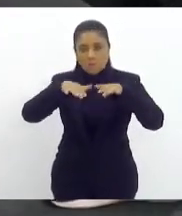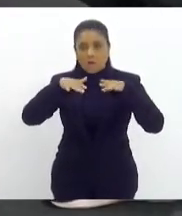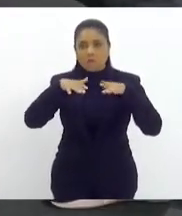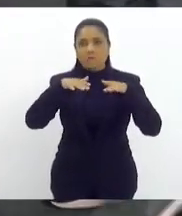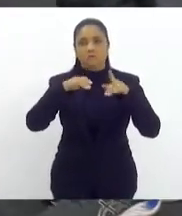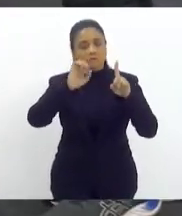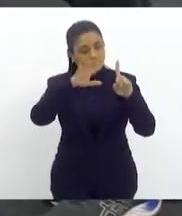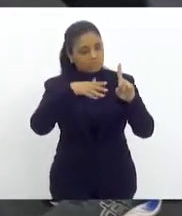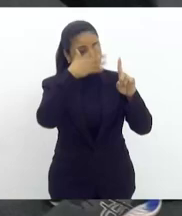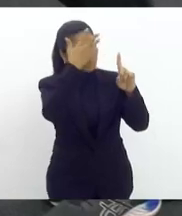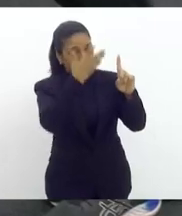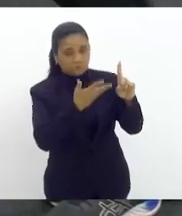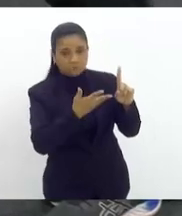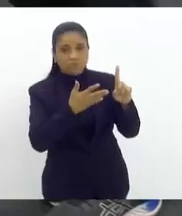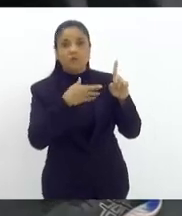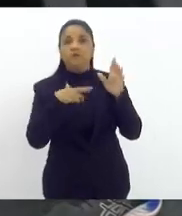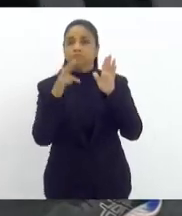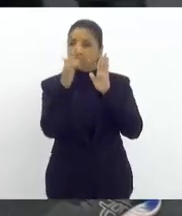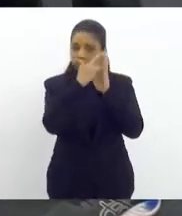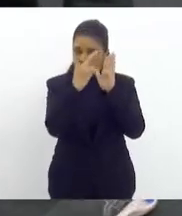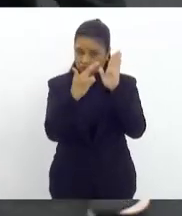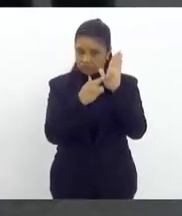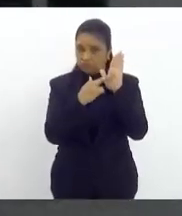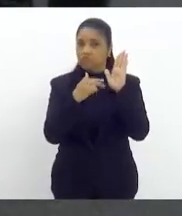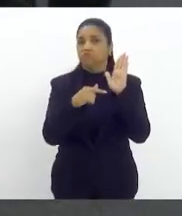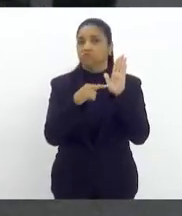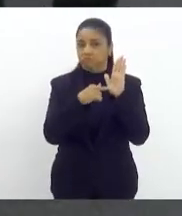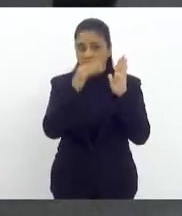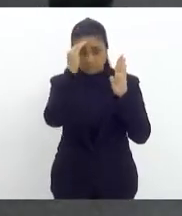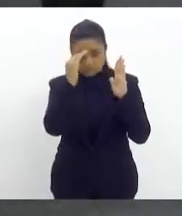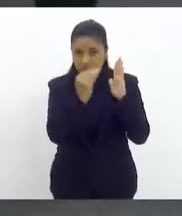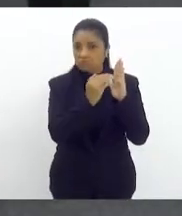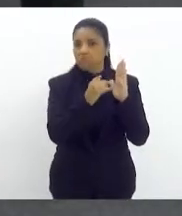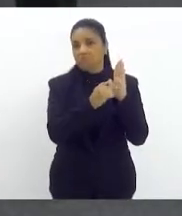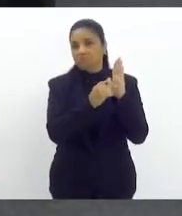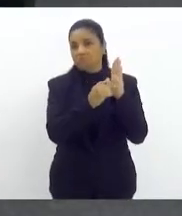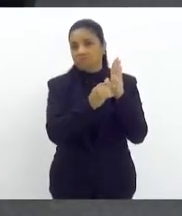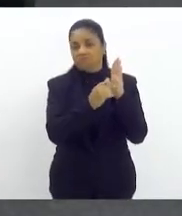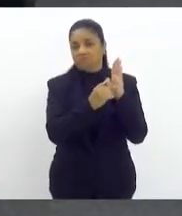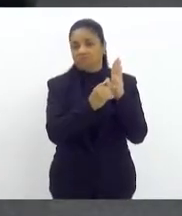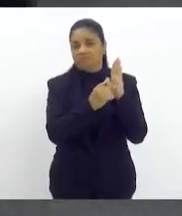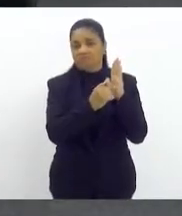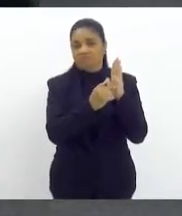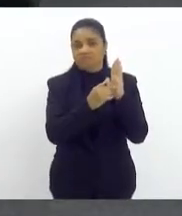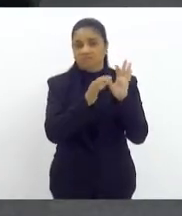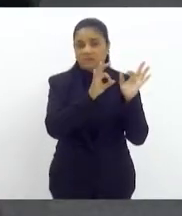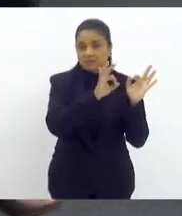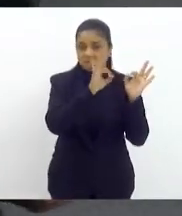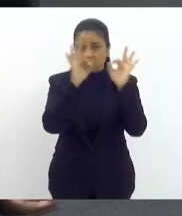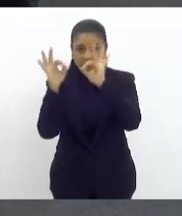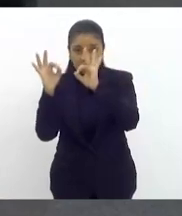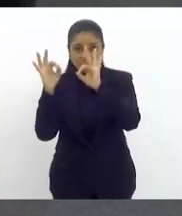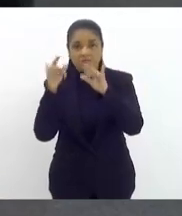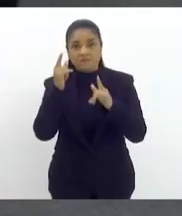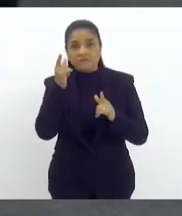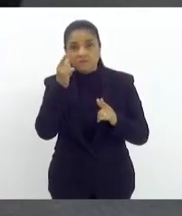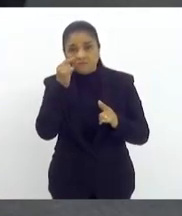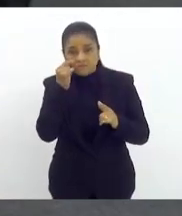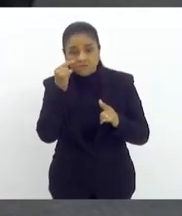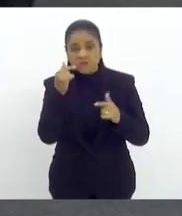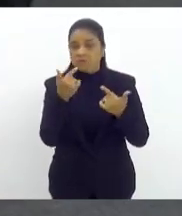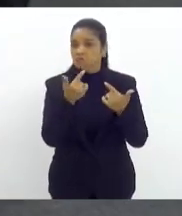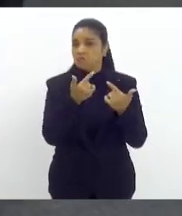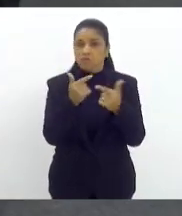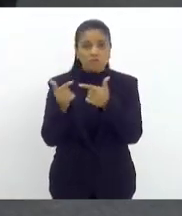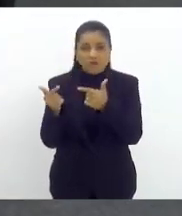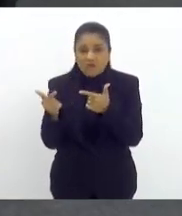solene que é prevista no regimento, que é prevista, inclusive, a transmissão pelo regimento não ser transmitida e, até o presente